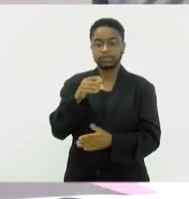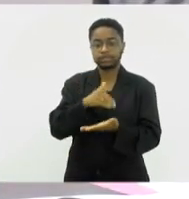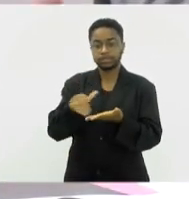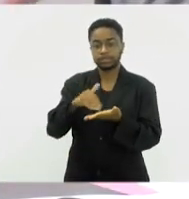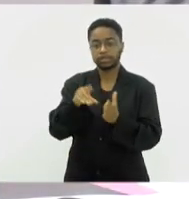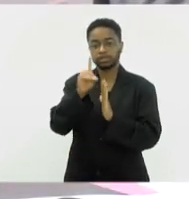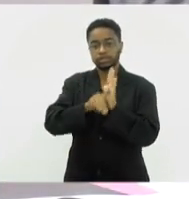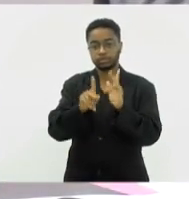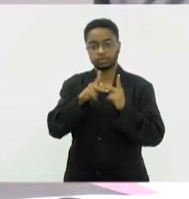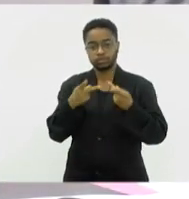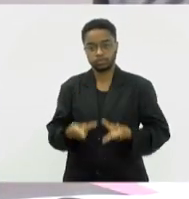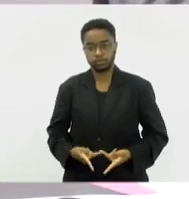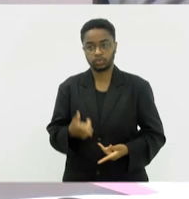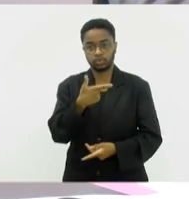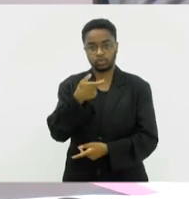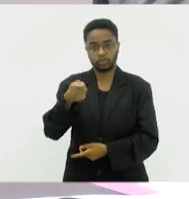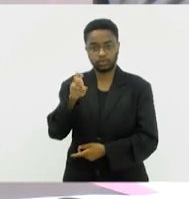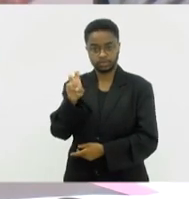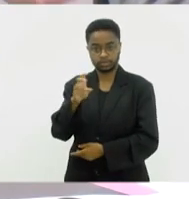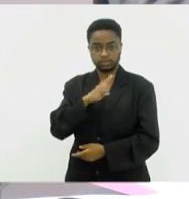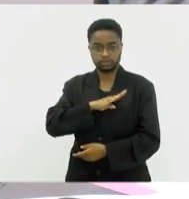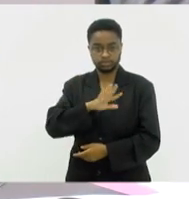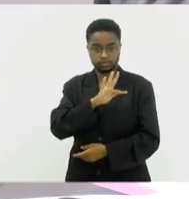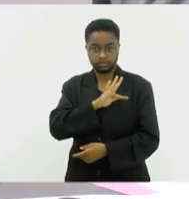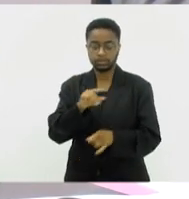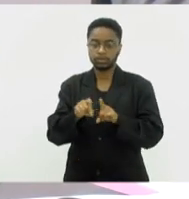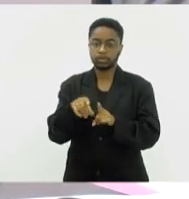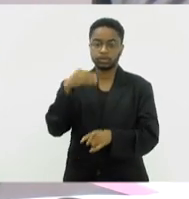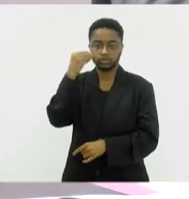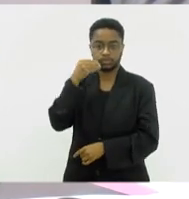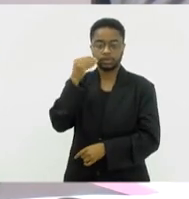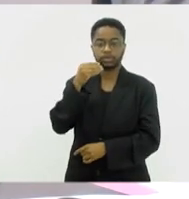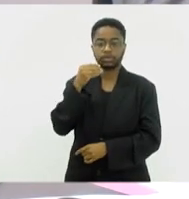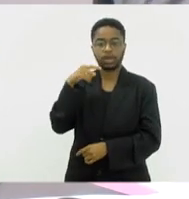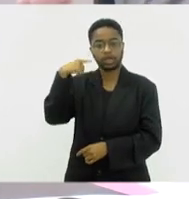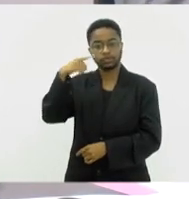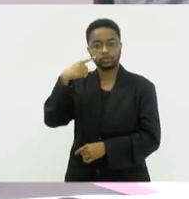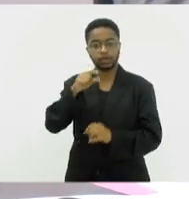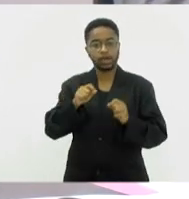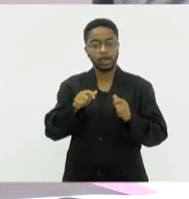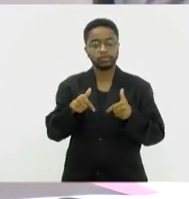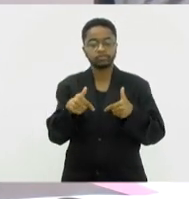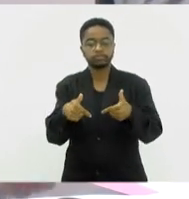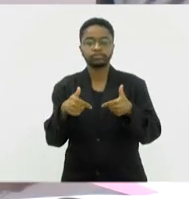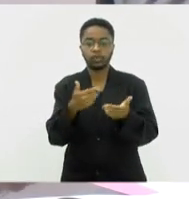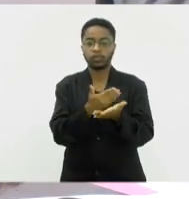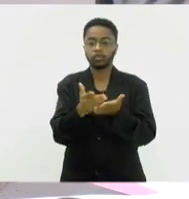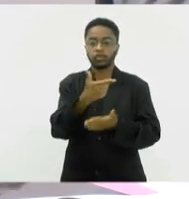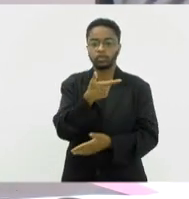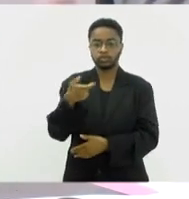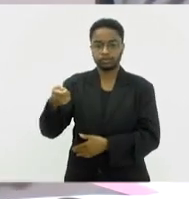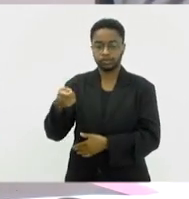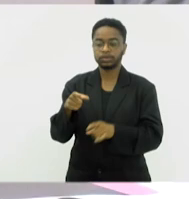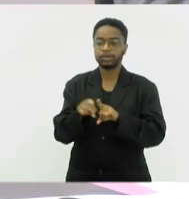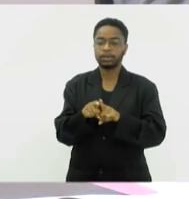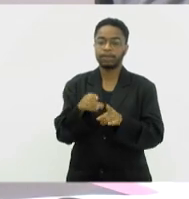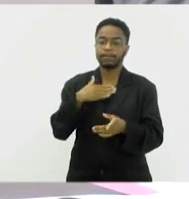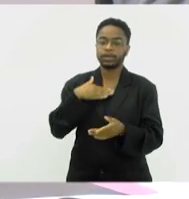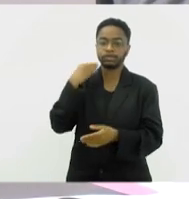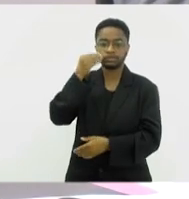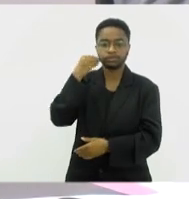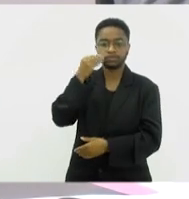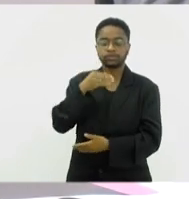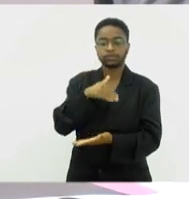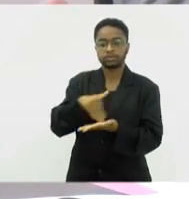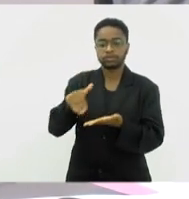Humanos em 2 municípios da Baixada Fluminense, a minha experiência como advogado militante desde 2000, a minha experiência como secretário de fundações do